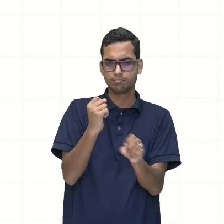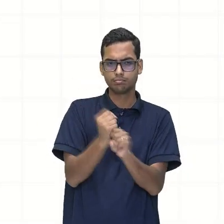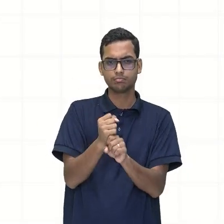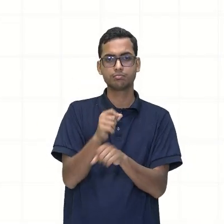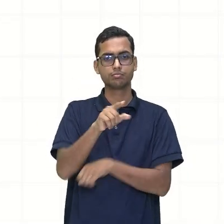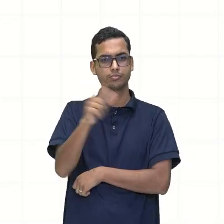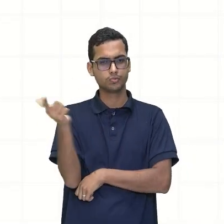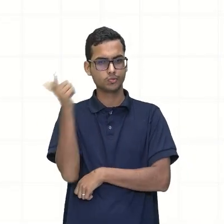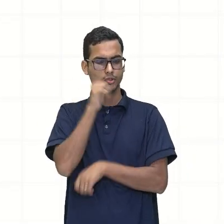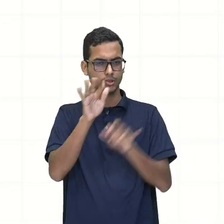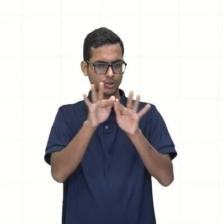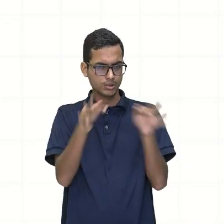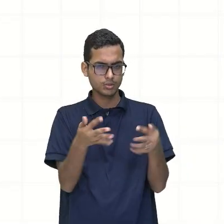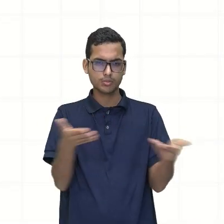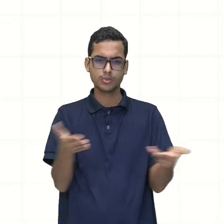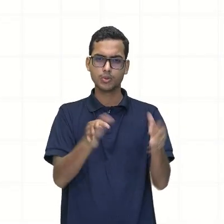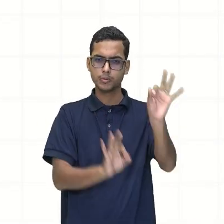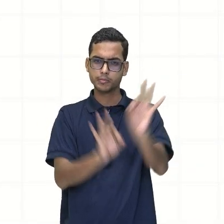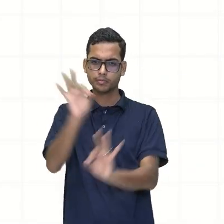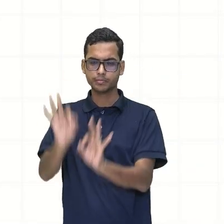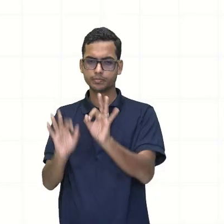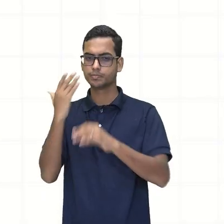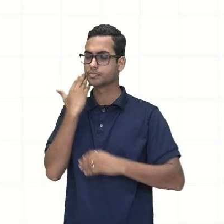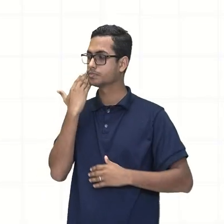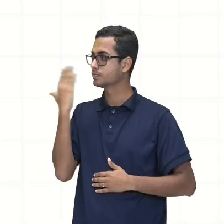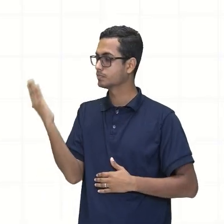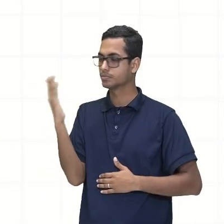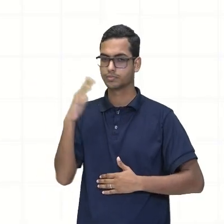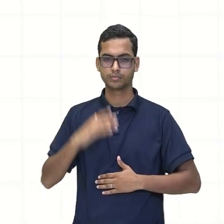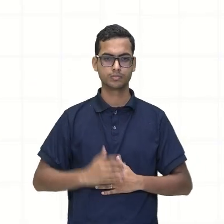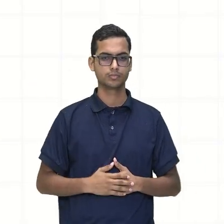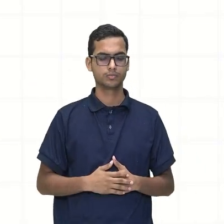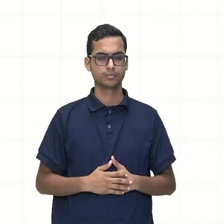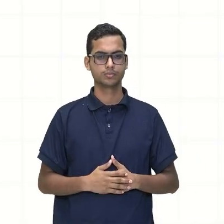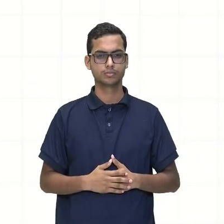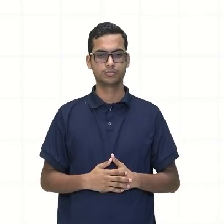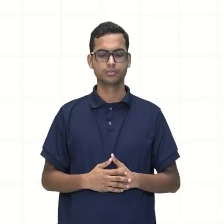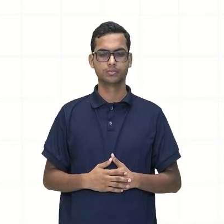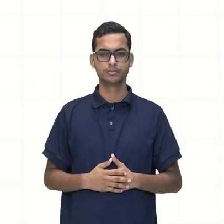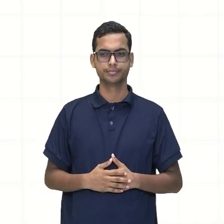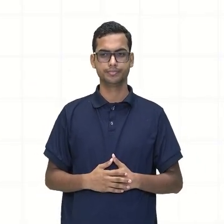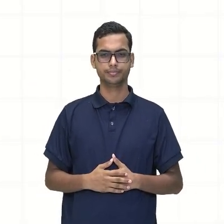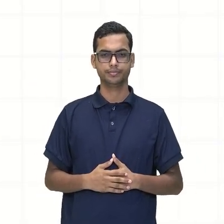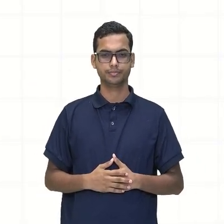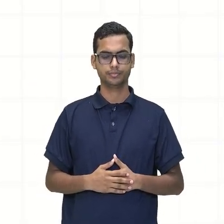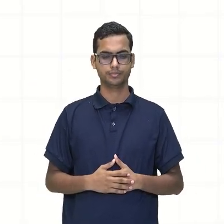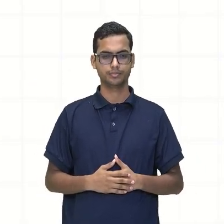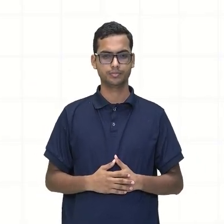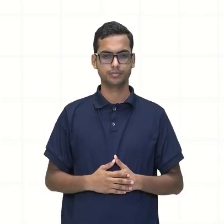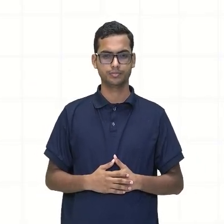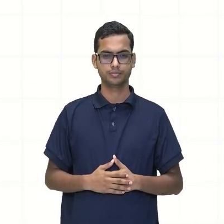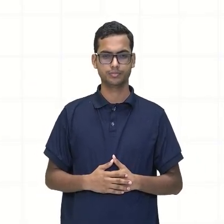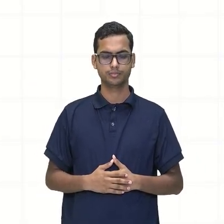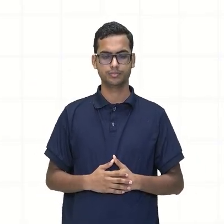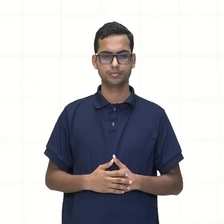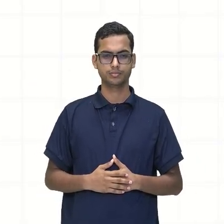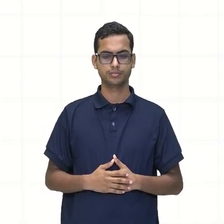você simplificar, vamos tentar simplificar aqui o 129